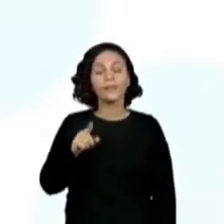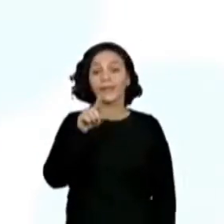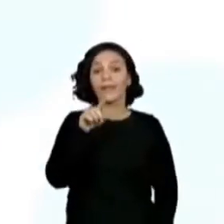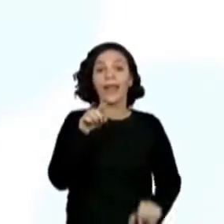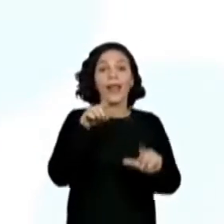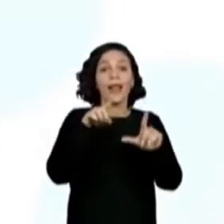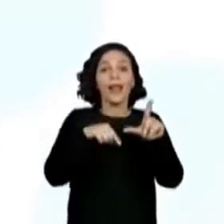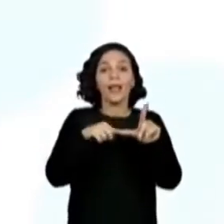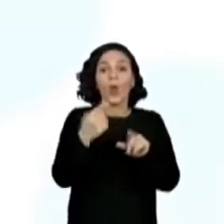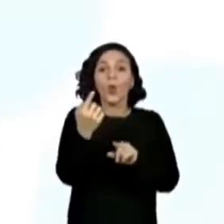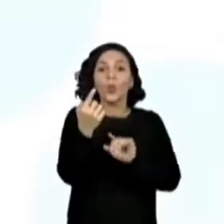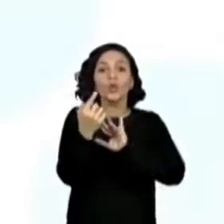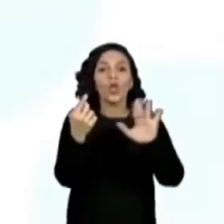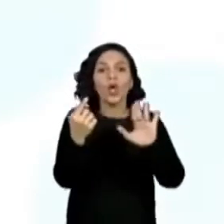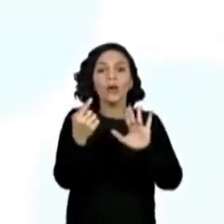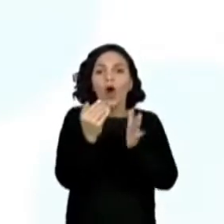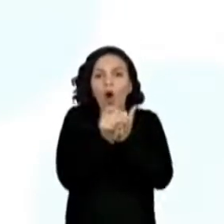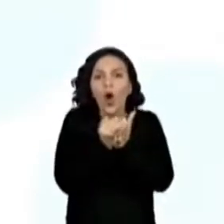letrinha,